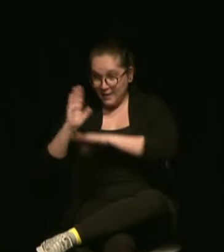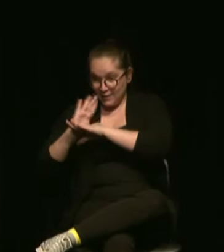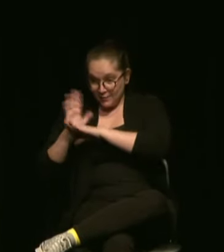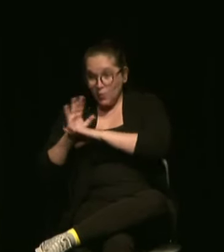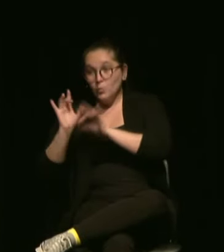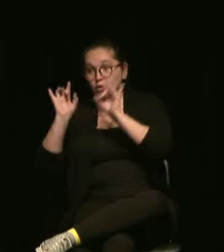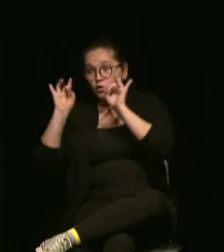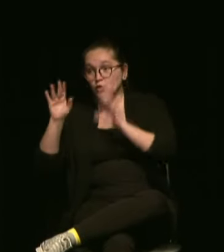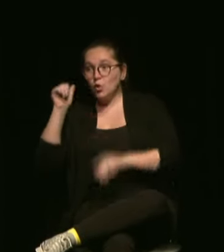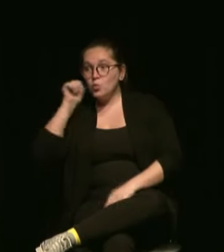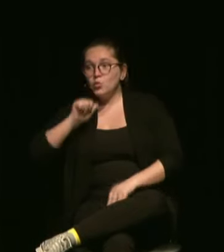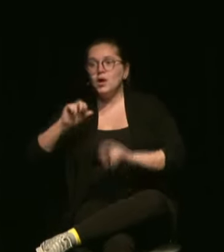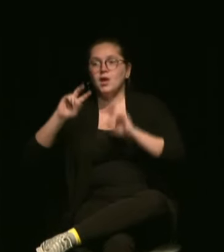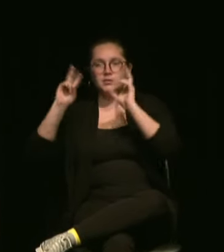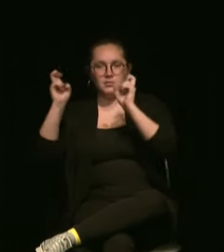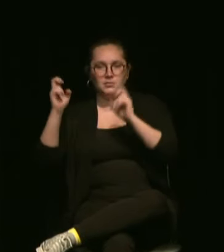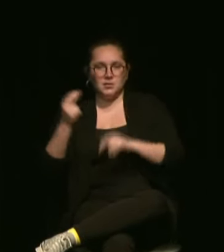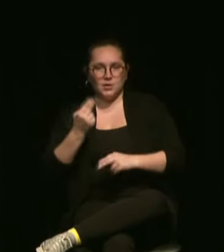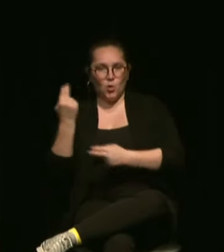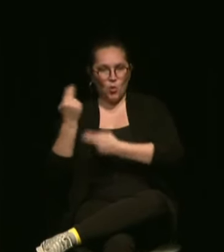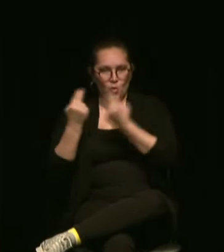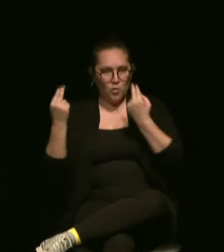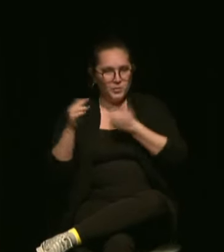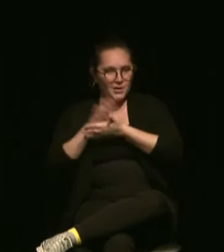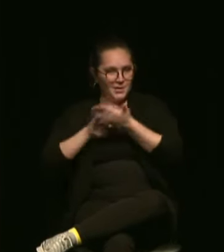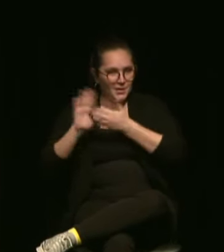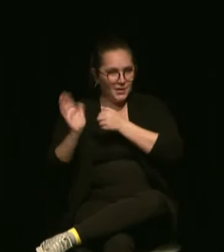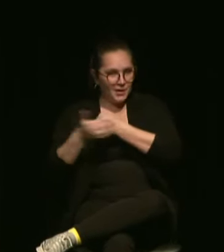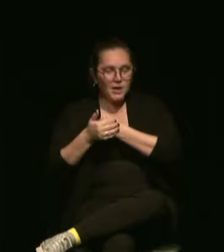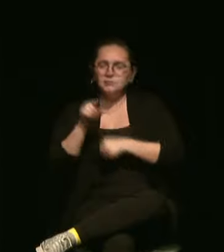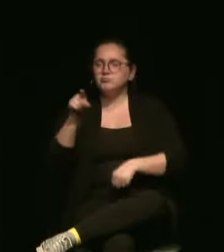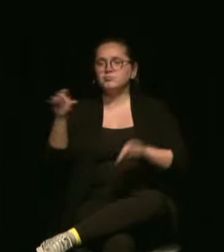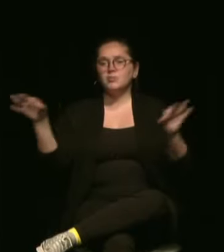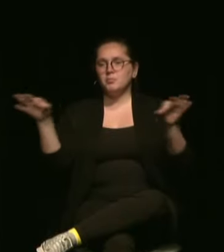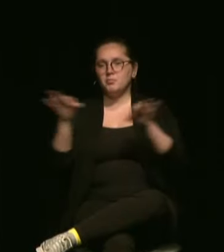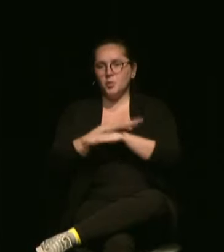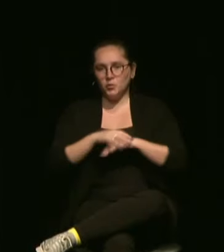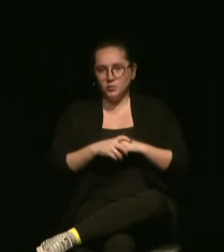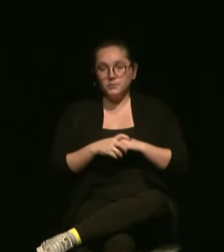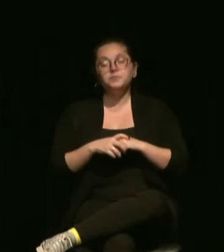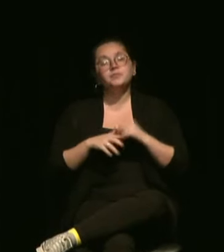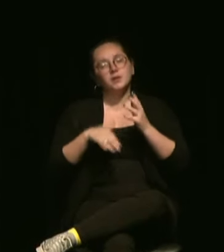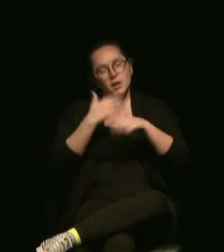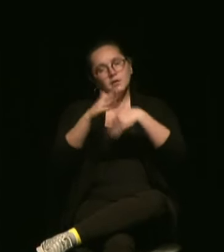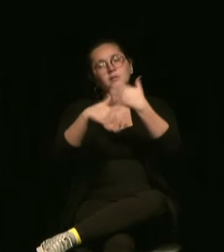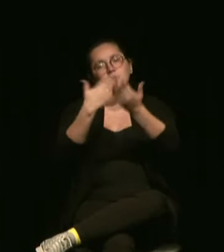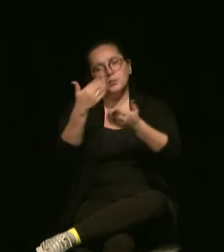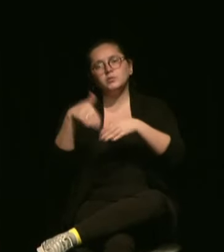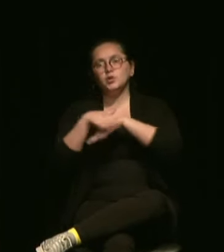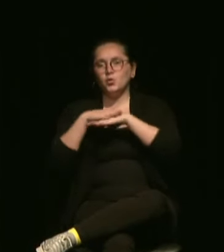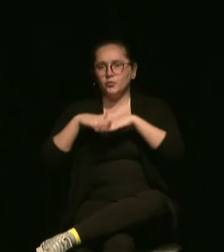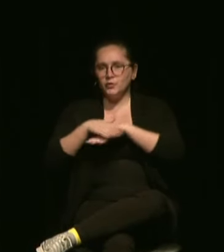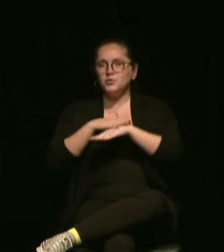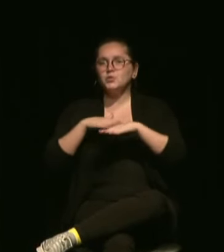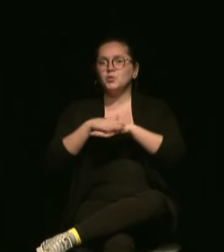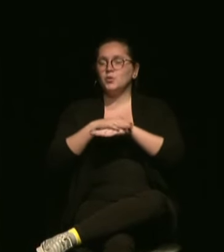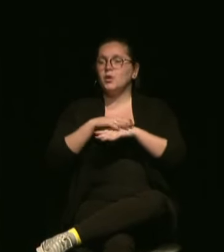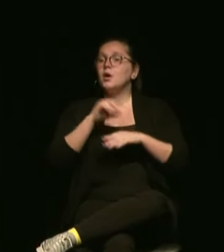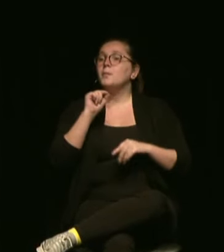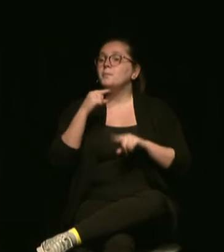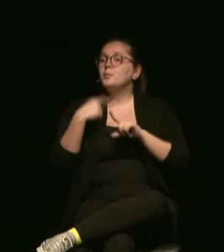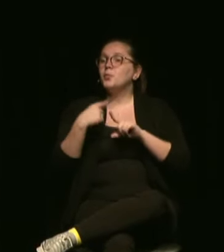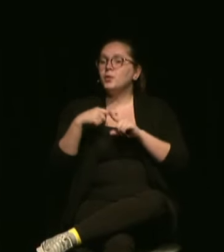mulheres anônimas era um filme que bastava. E aí houve um trabalho de convencimento, né? Principalmente dessas